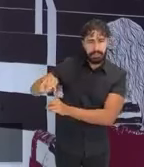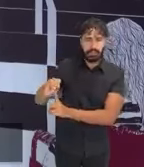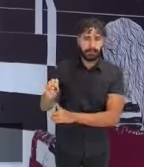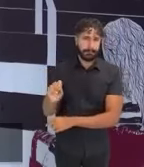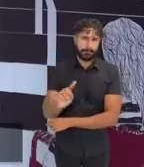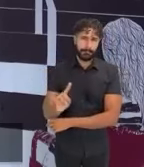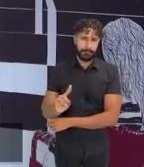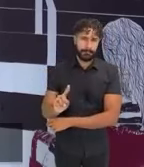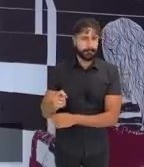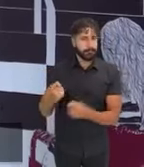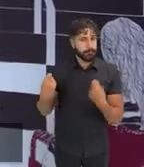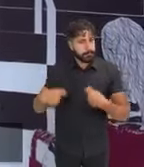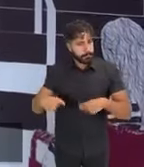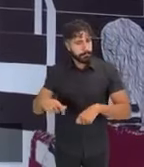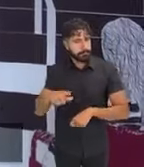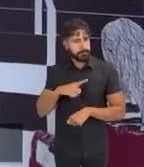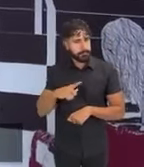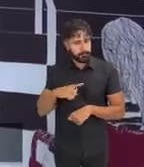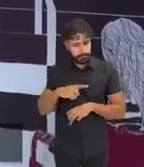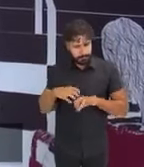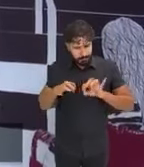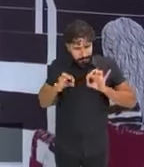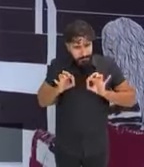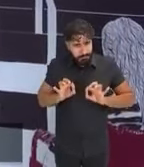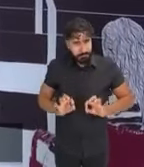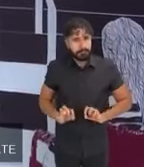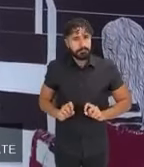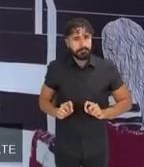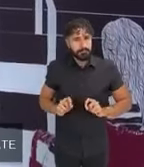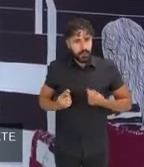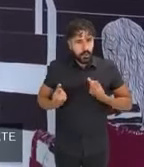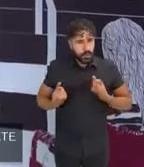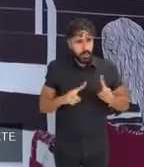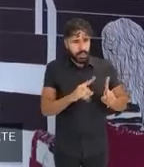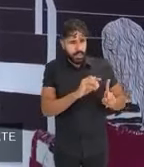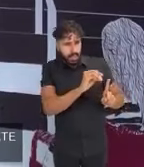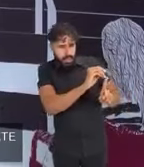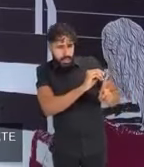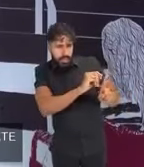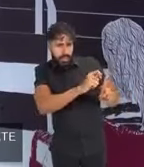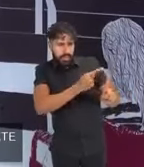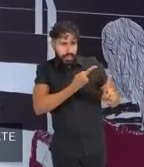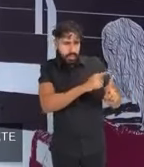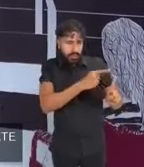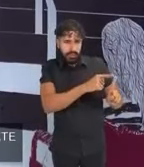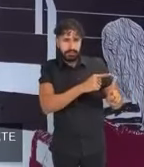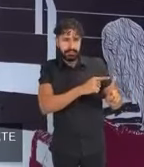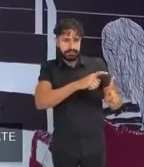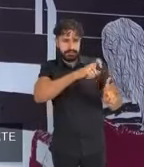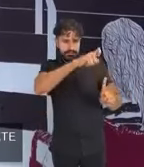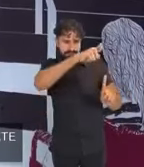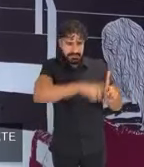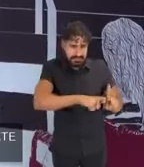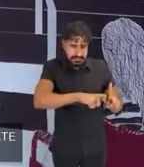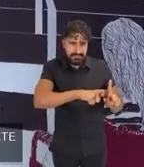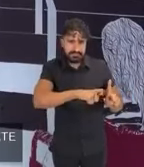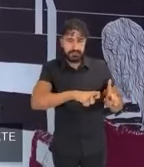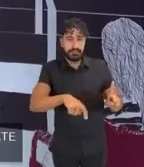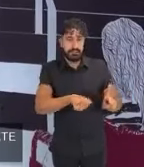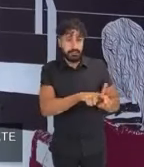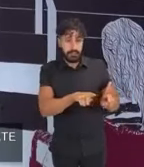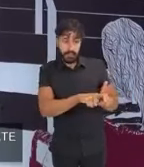Tem que haver perfeitamente o combate ao assédio moral, sexual e agora